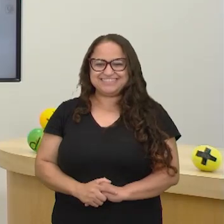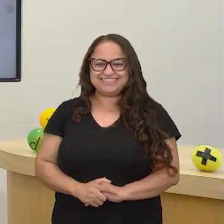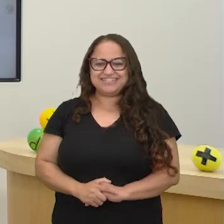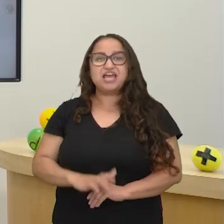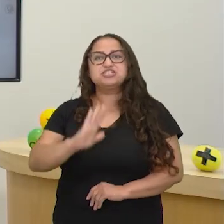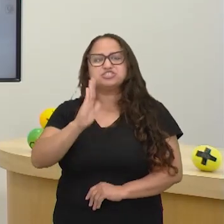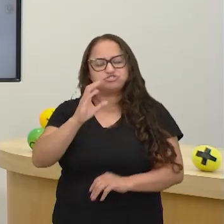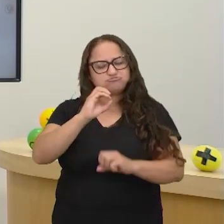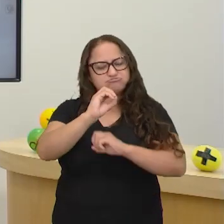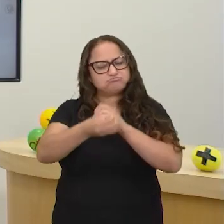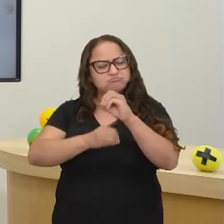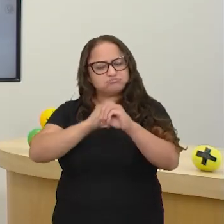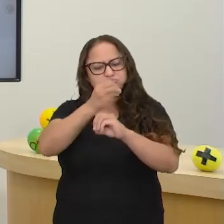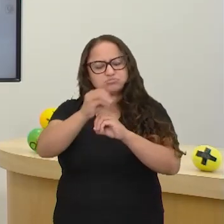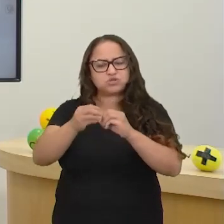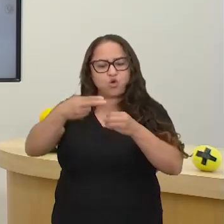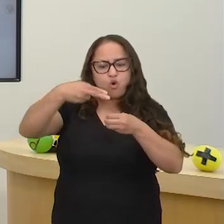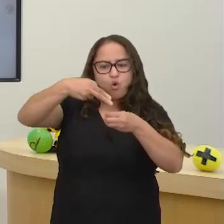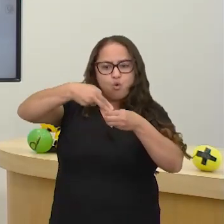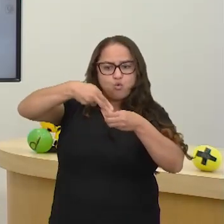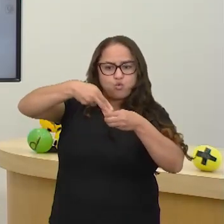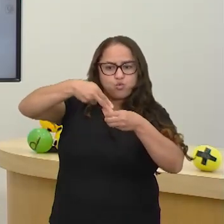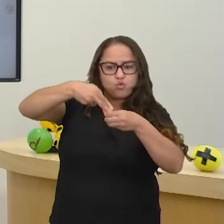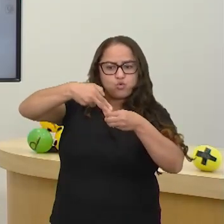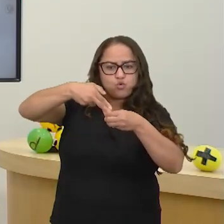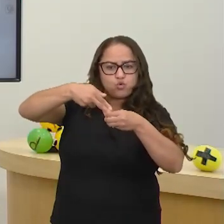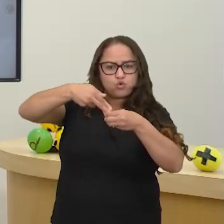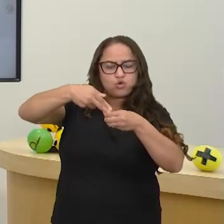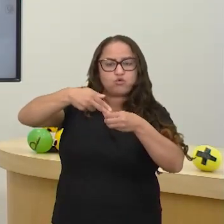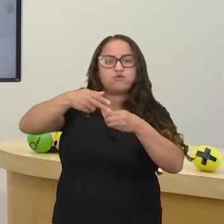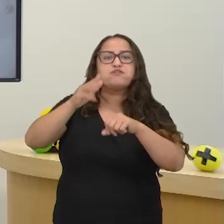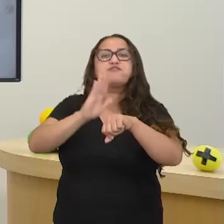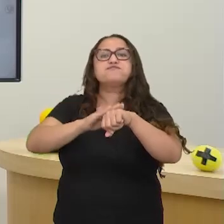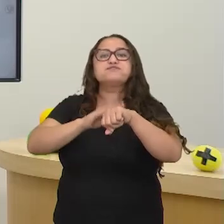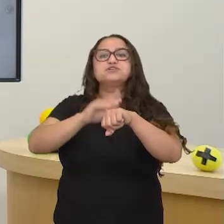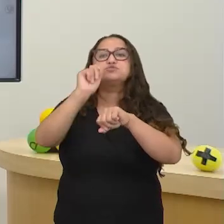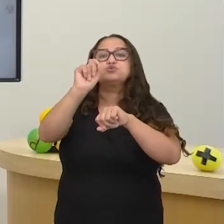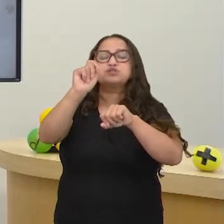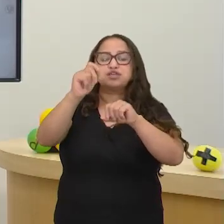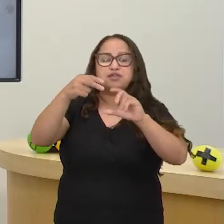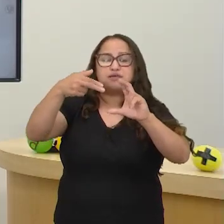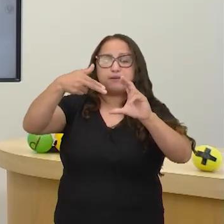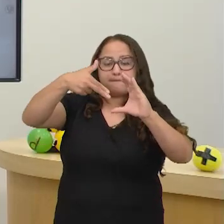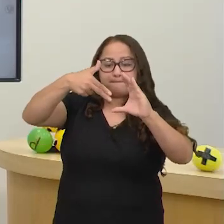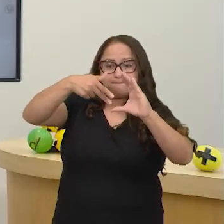o átomo, tem o núcleo. O núcleo do átomo é feito de quê? De prótons e